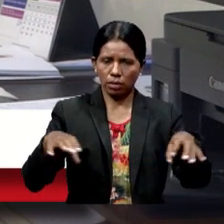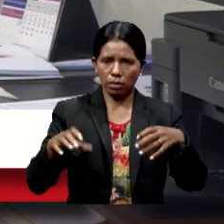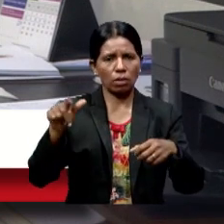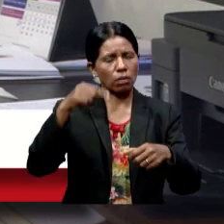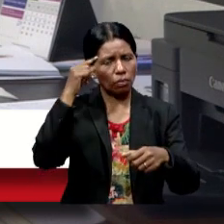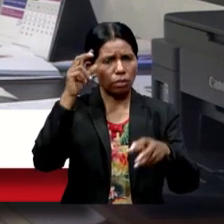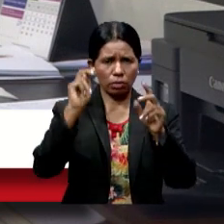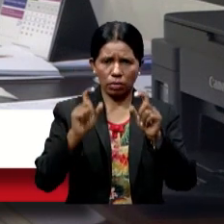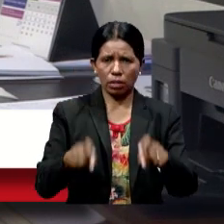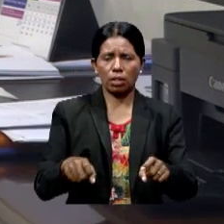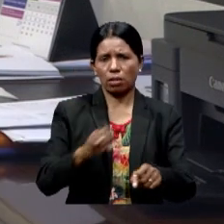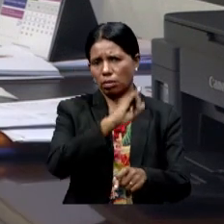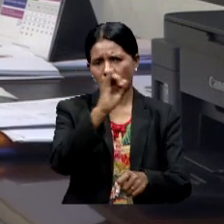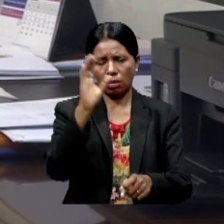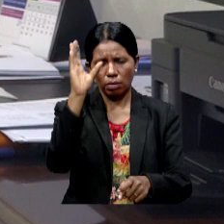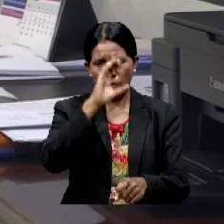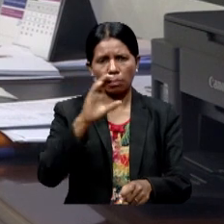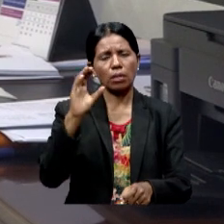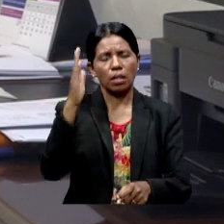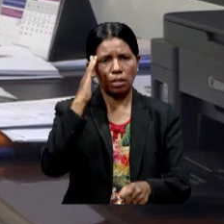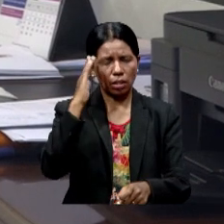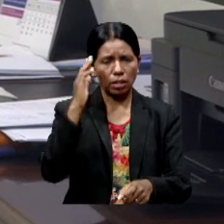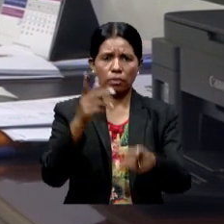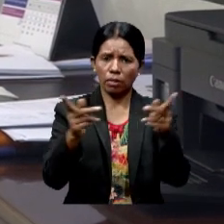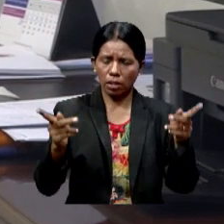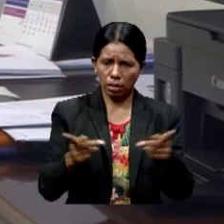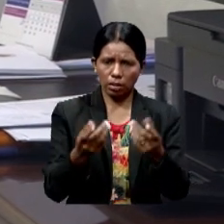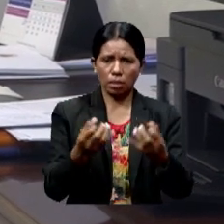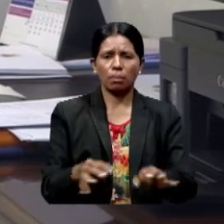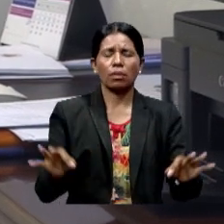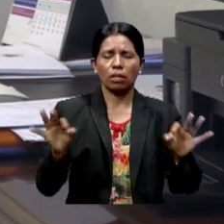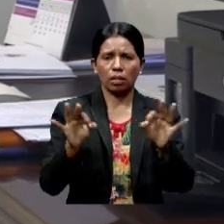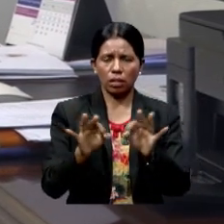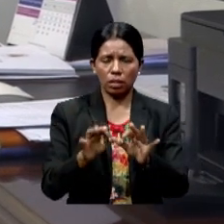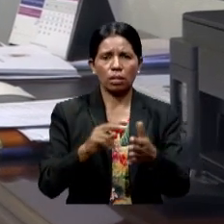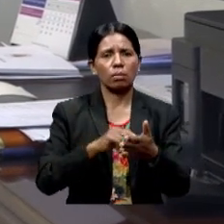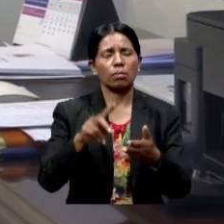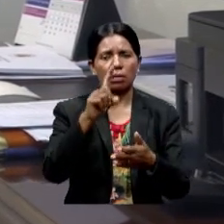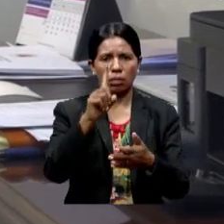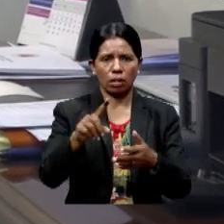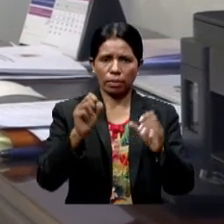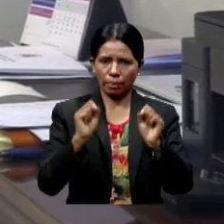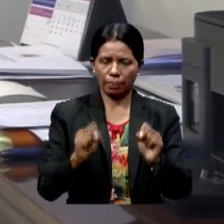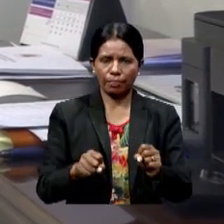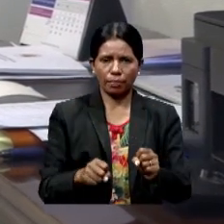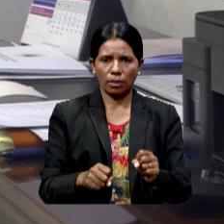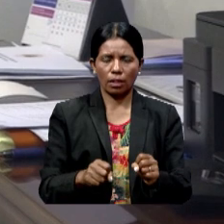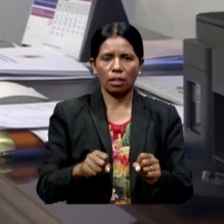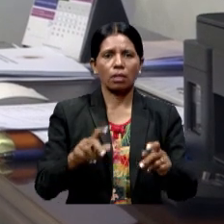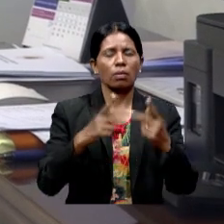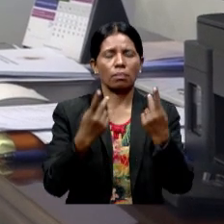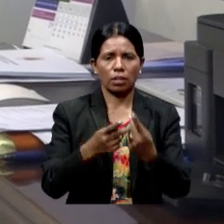governo tem que identifica arias nebe mak sai prioridade número um, ato não é setor